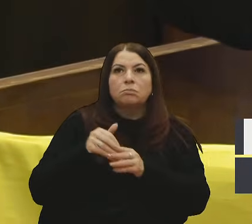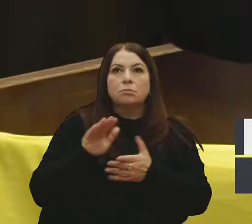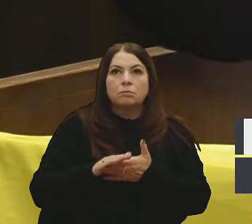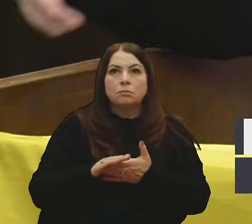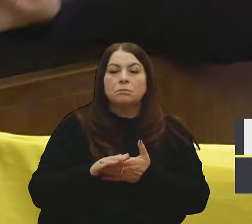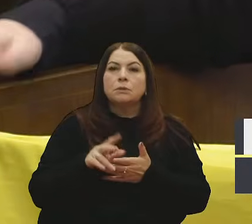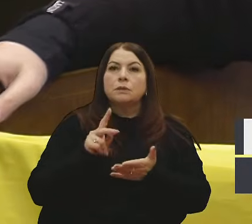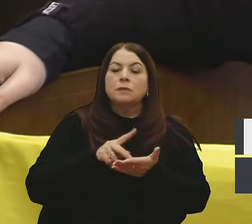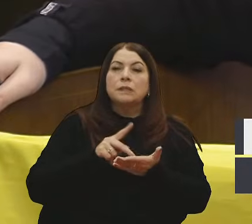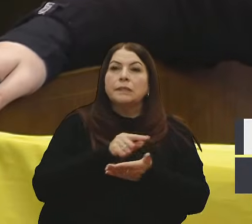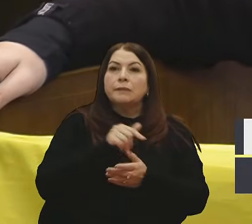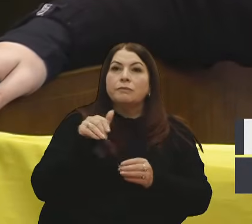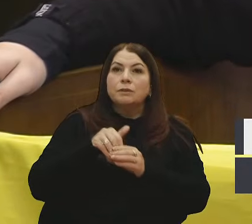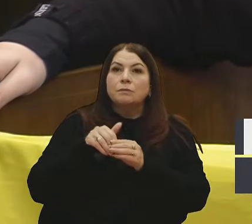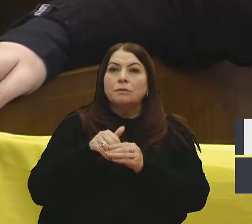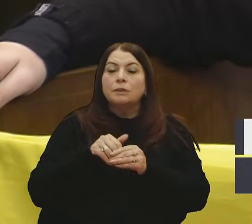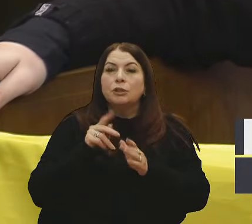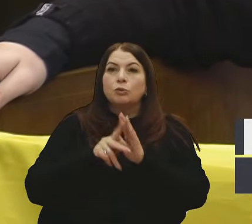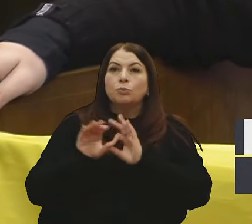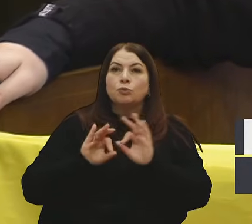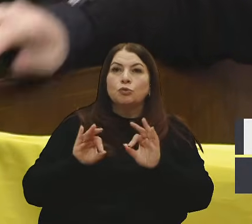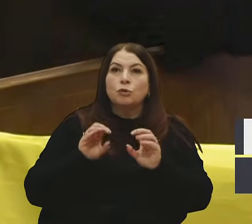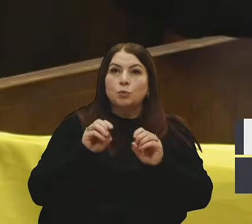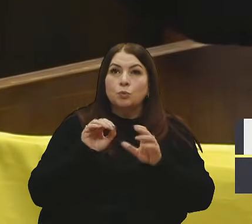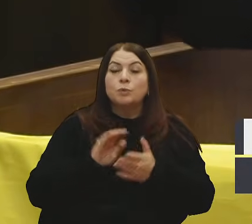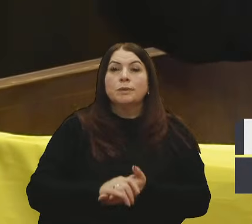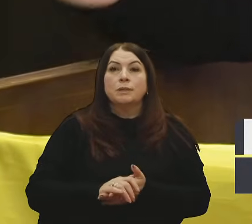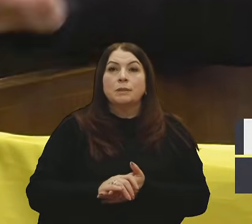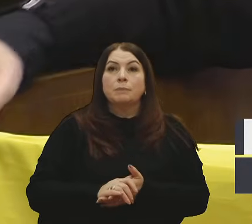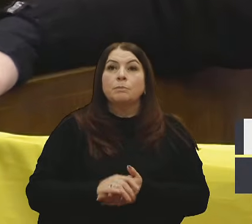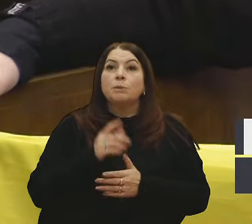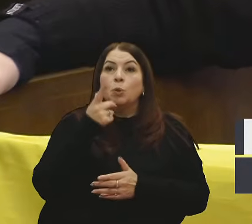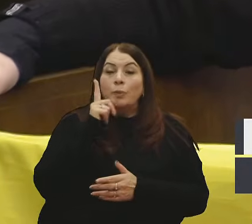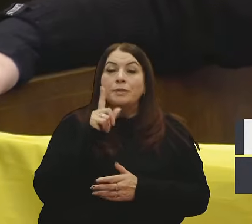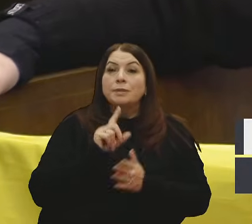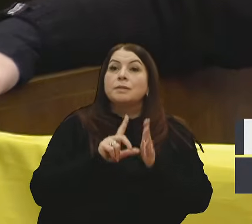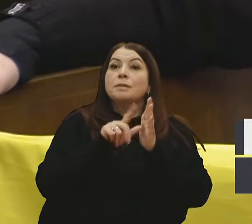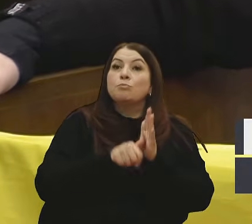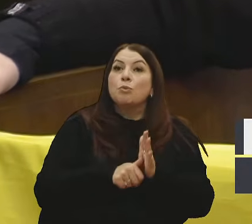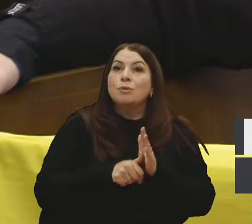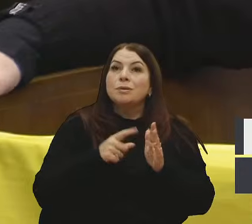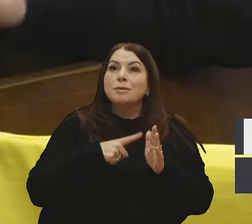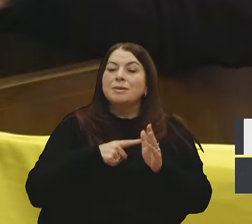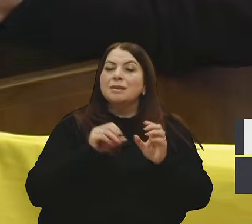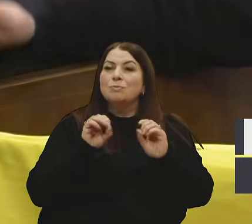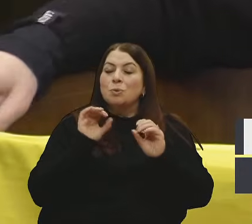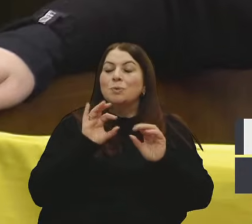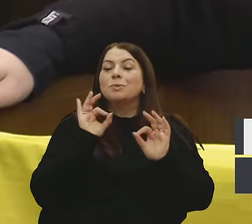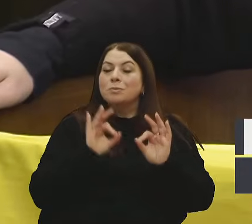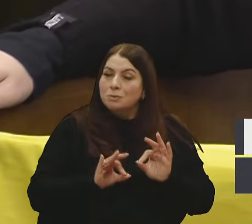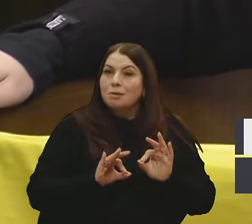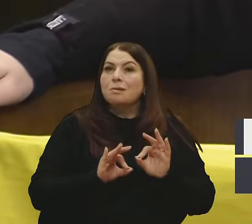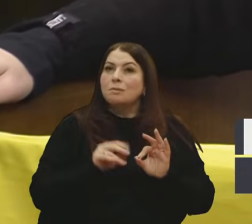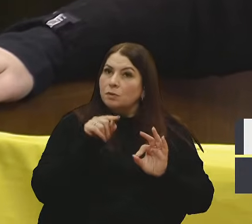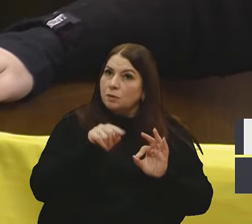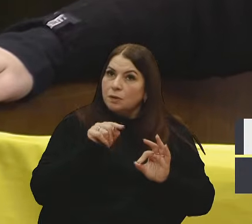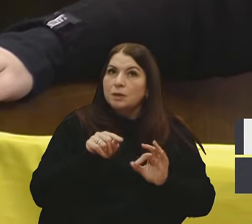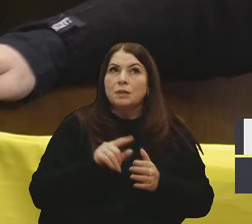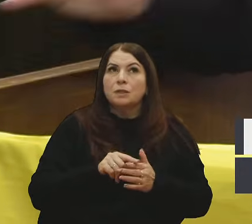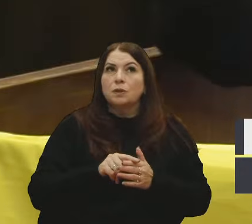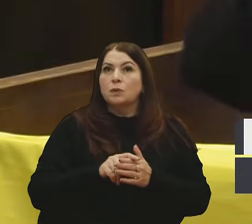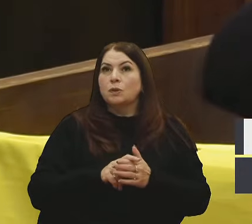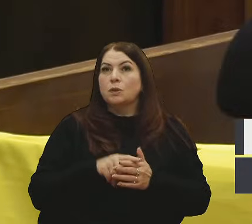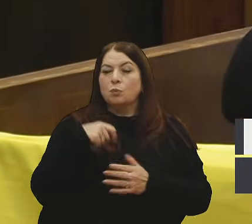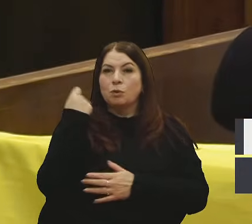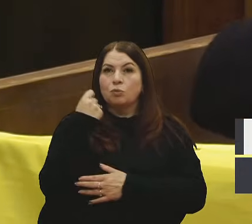Tem que fazer durante a eleição, né? O projeto educacional, para que a gente possa depois ter uma educação que, de fato, seja aquilo que os